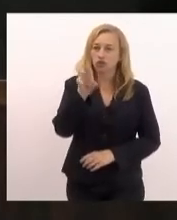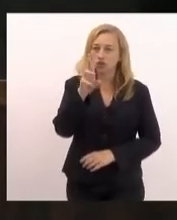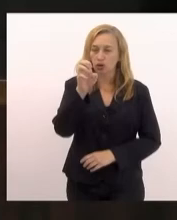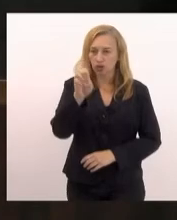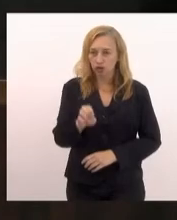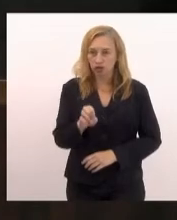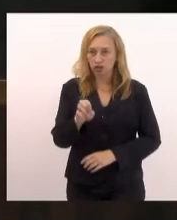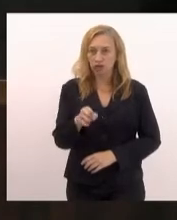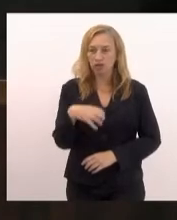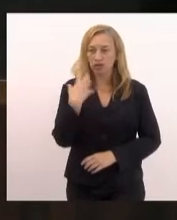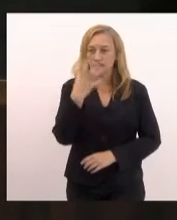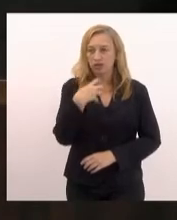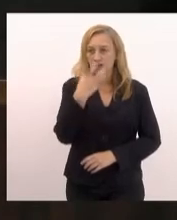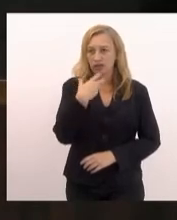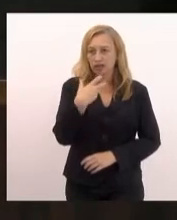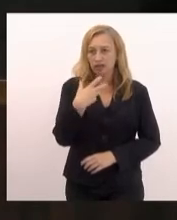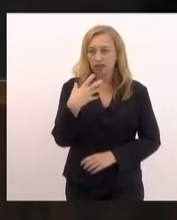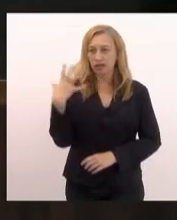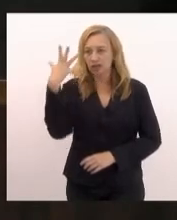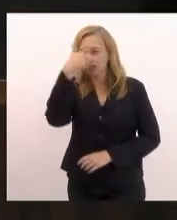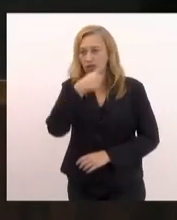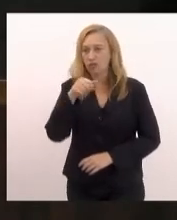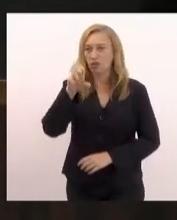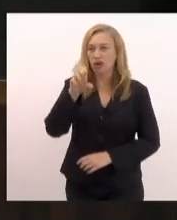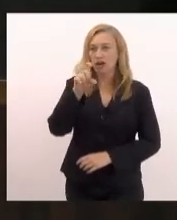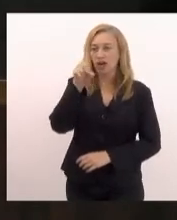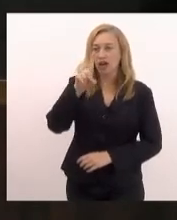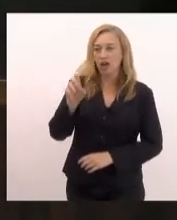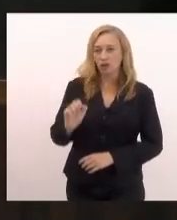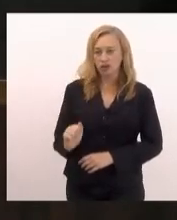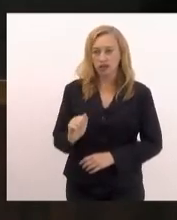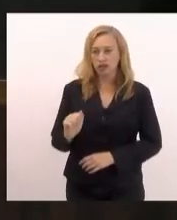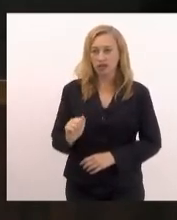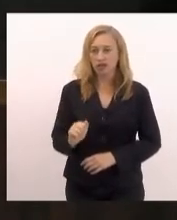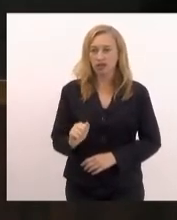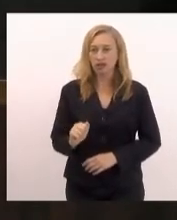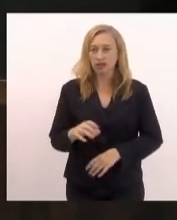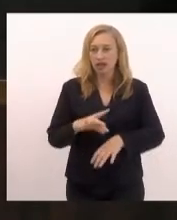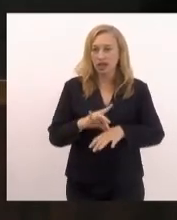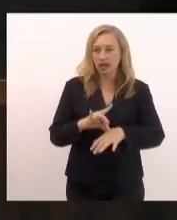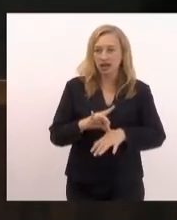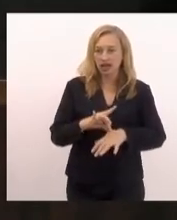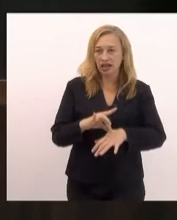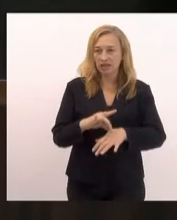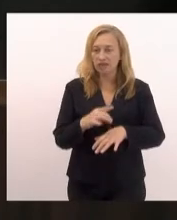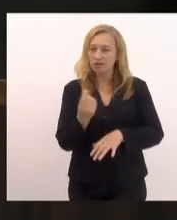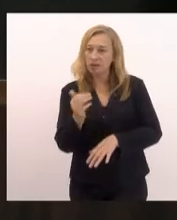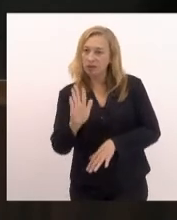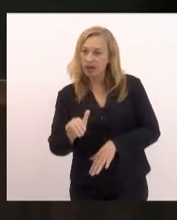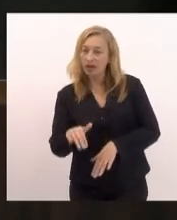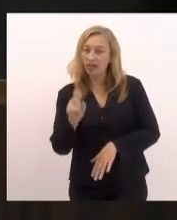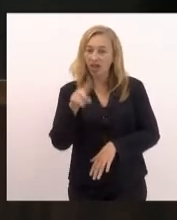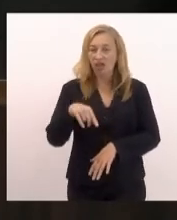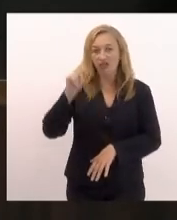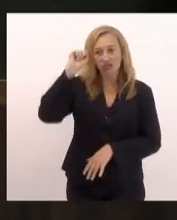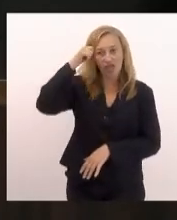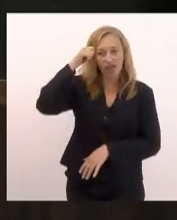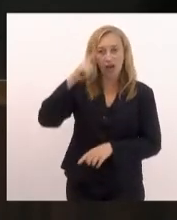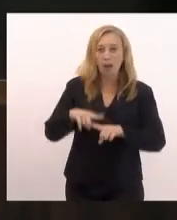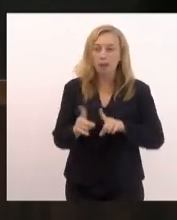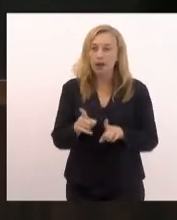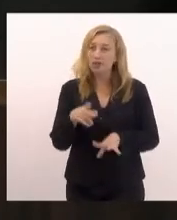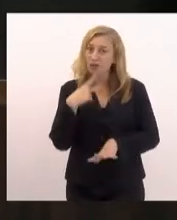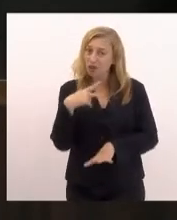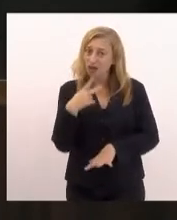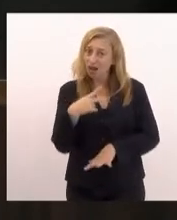uma música do Seu Jorge, cantada tão belamente por Elza Soares. A carne mais barata do mercado é a carne negra. Mas vou